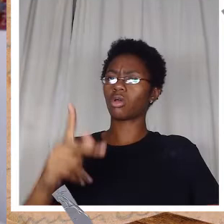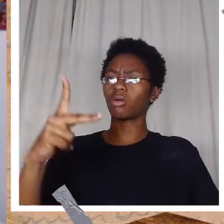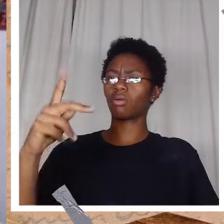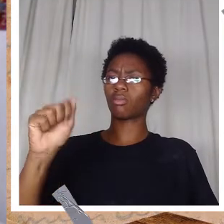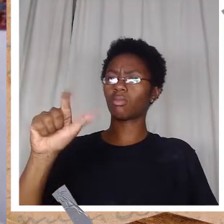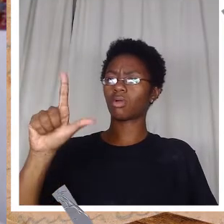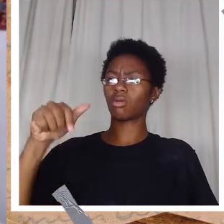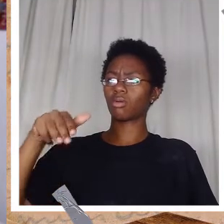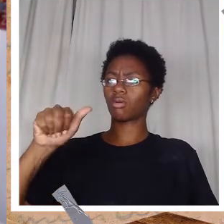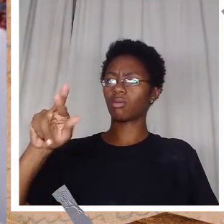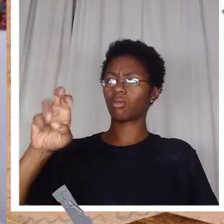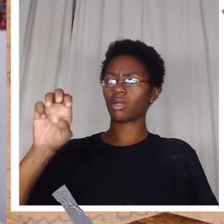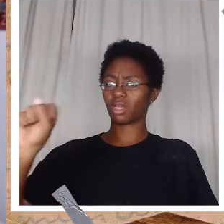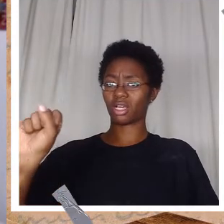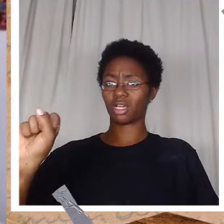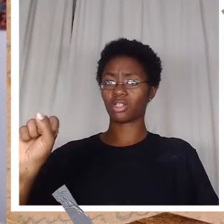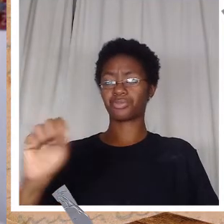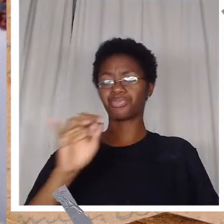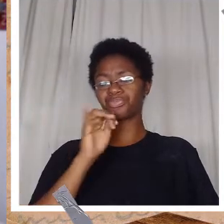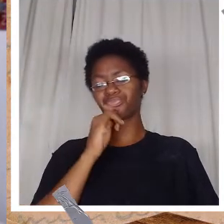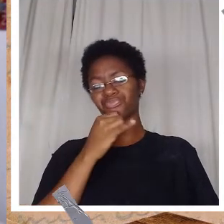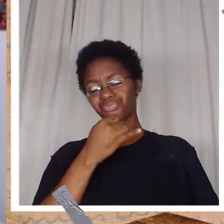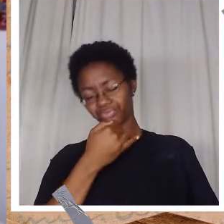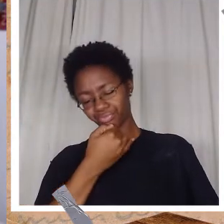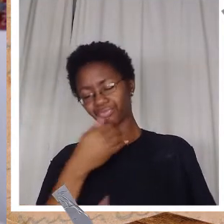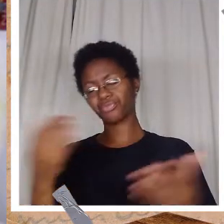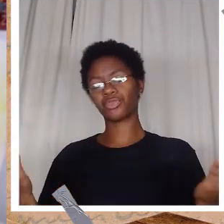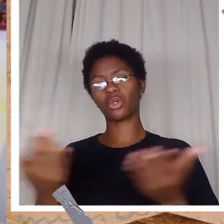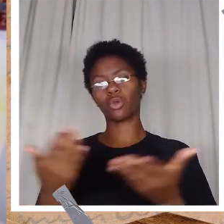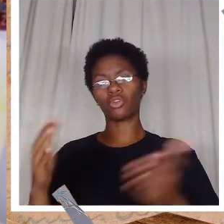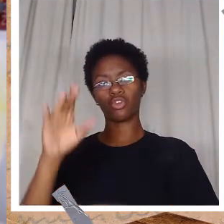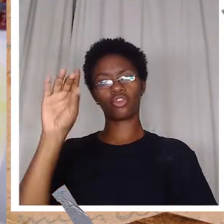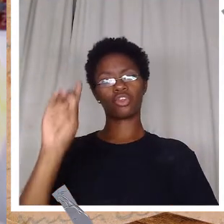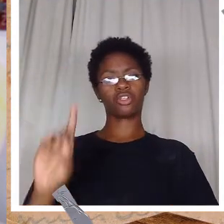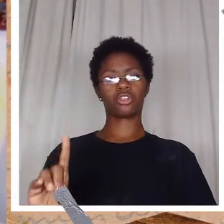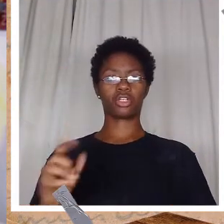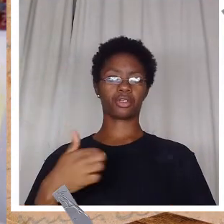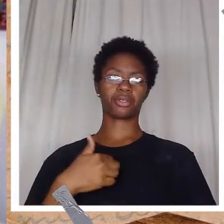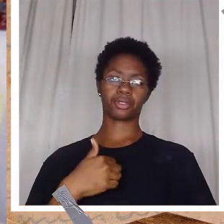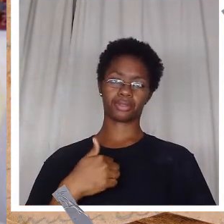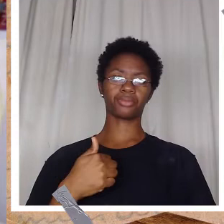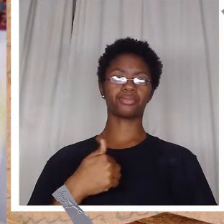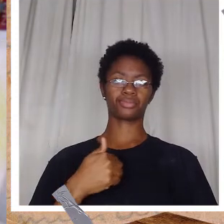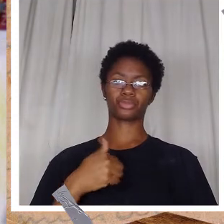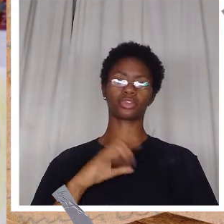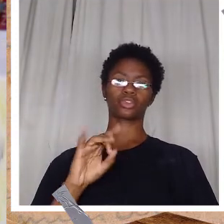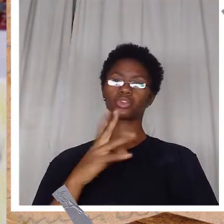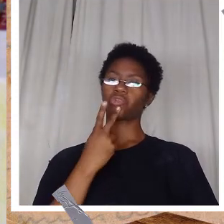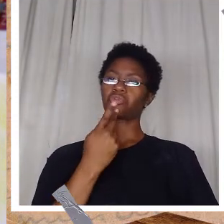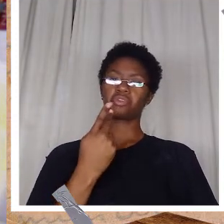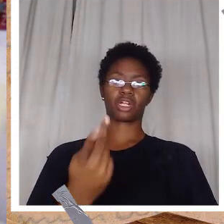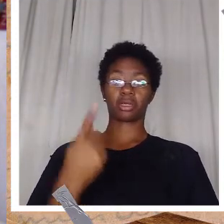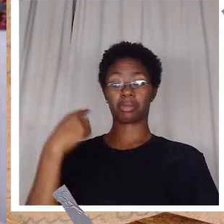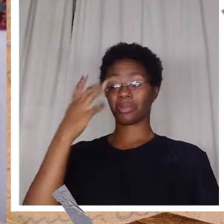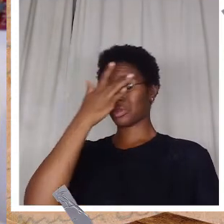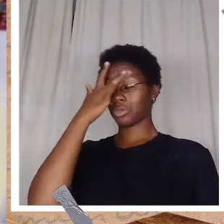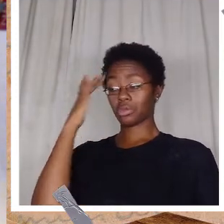lamentavelmente, hoje está entregue sob direção de uma pessoa que eu só posso classificar como